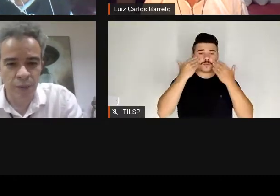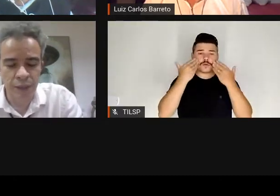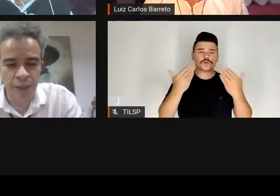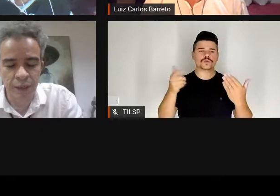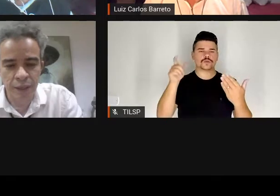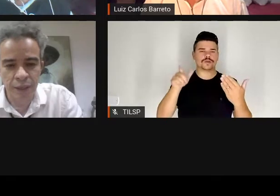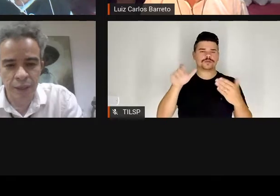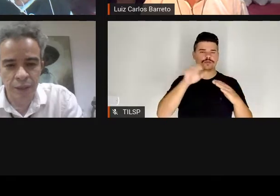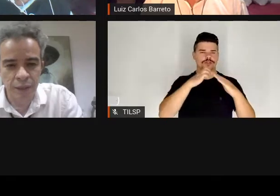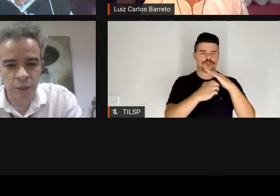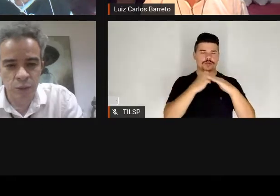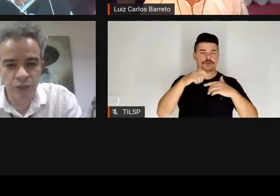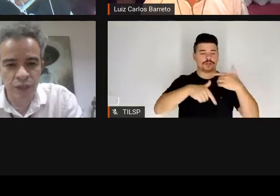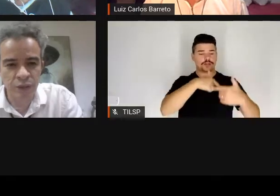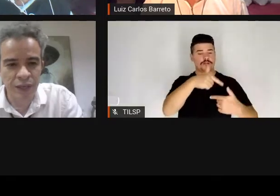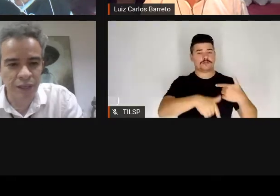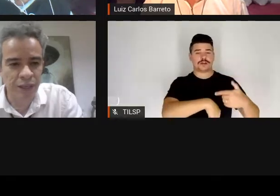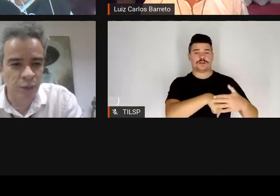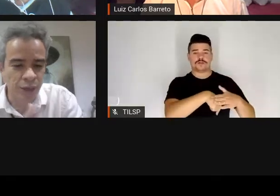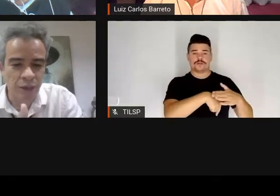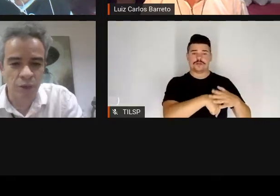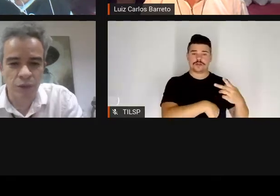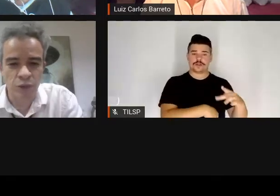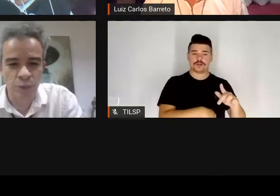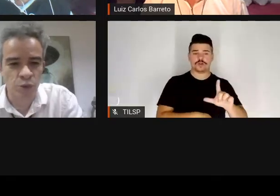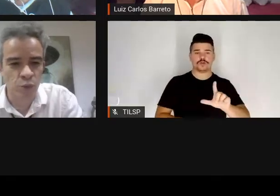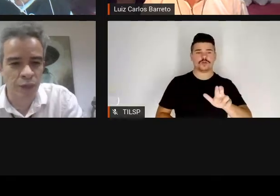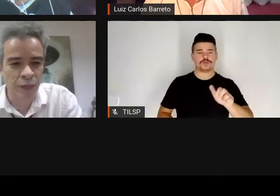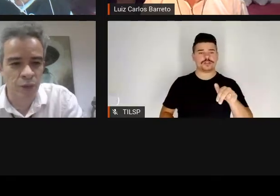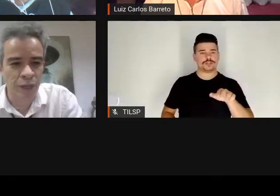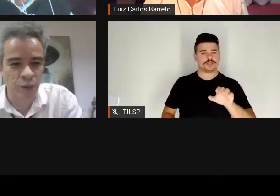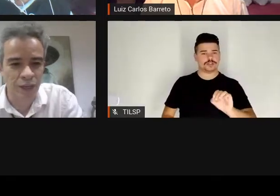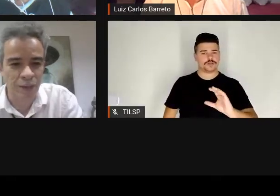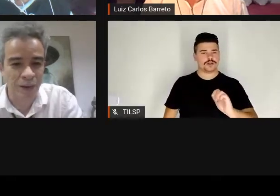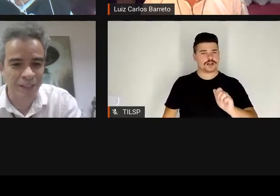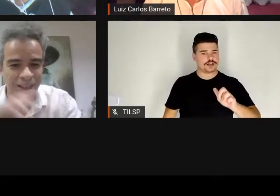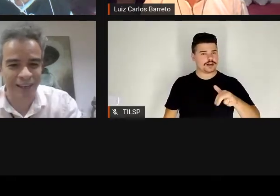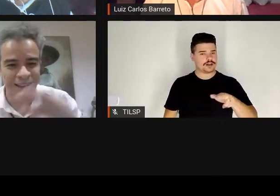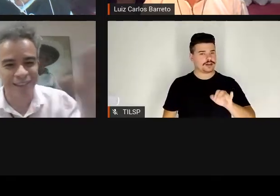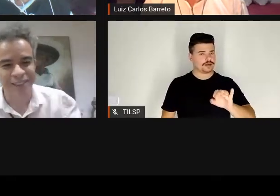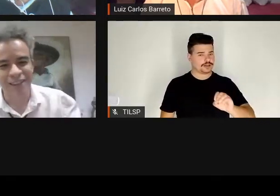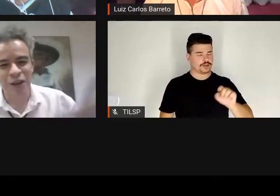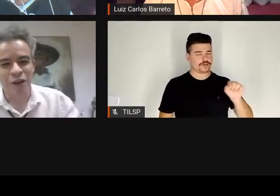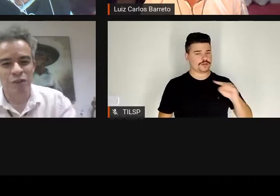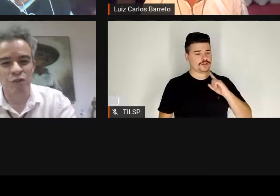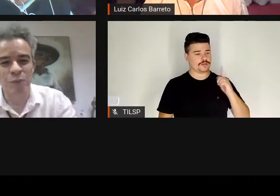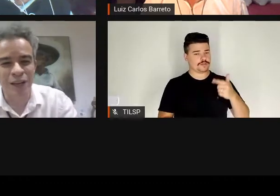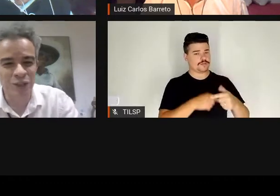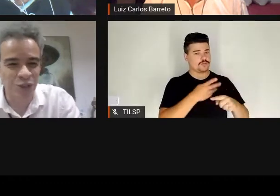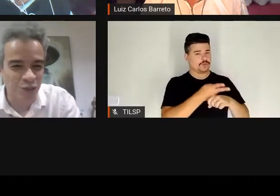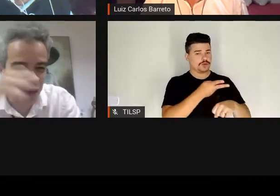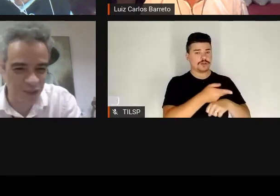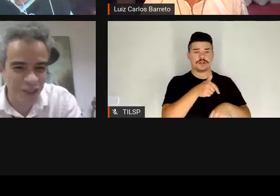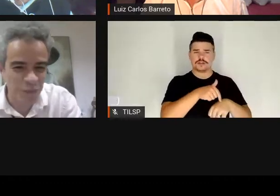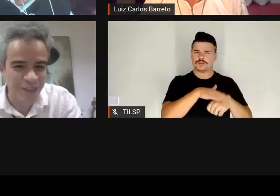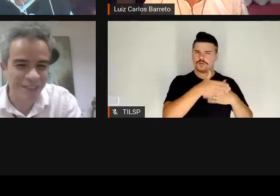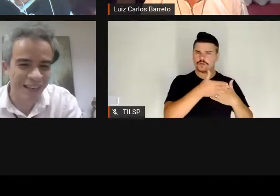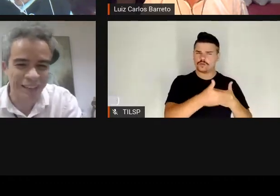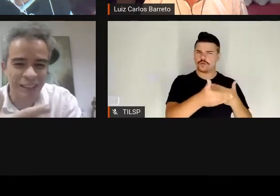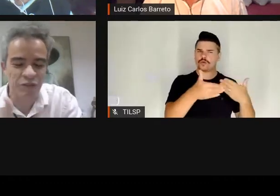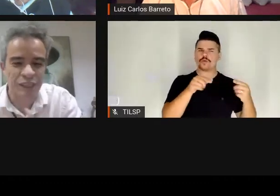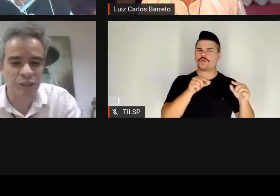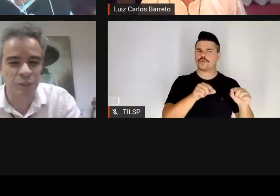da obra do Luciano Carneiro e sobre sua curadoria. A partir dali, populações foram